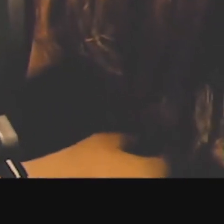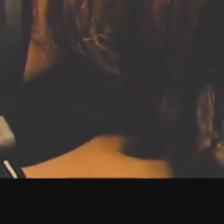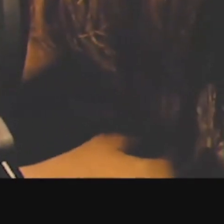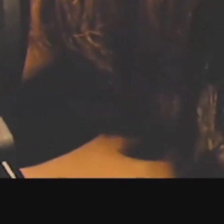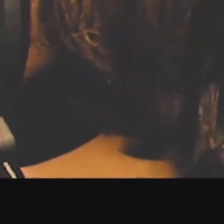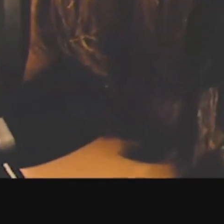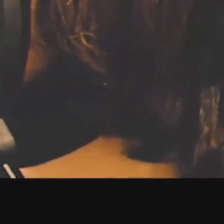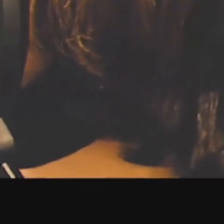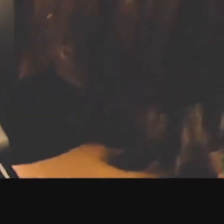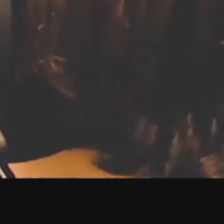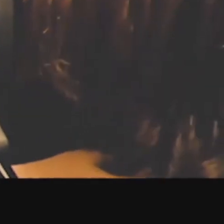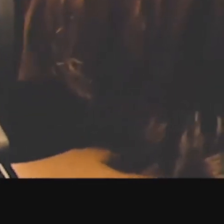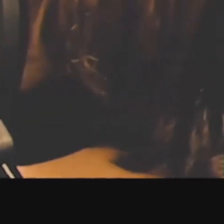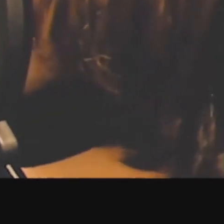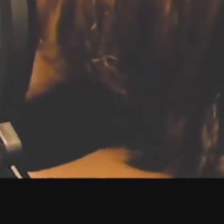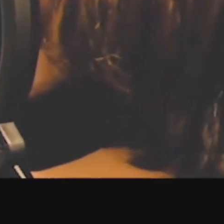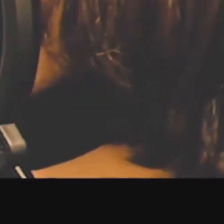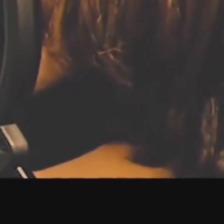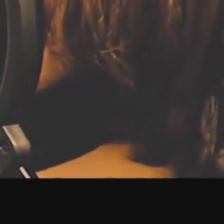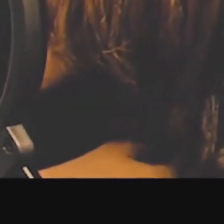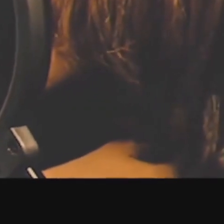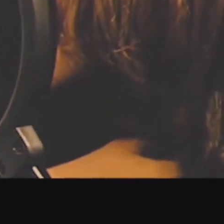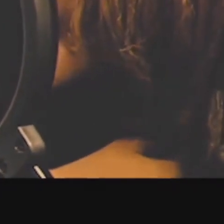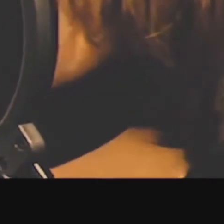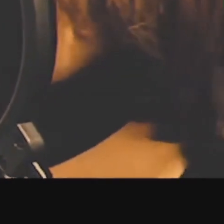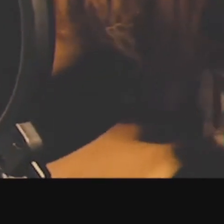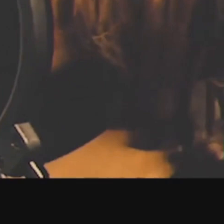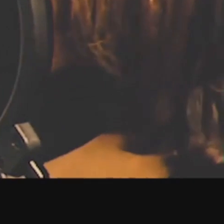talvez eu não possa sumir.